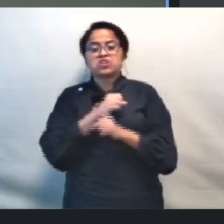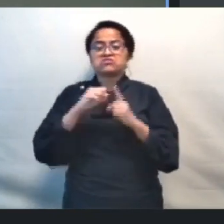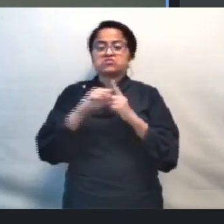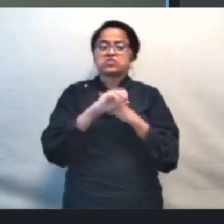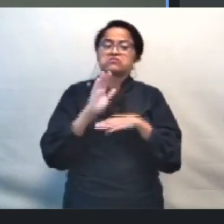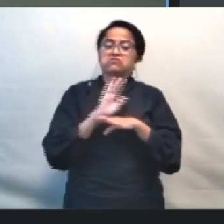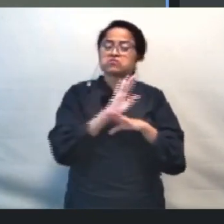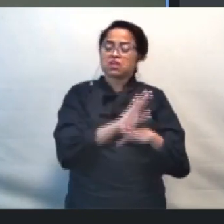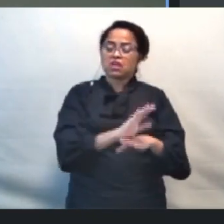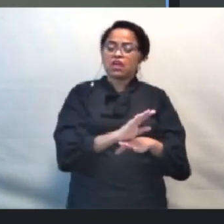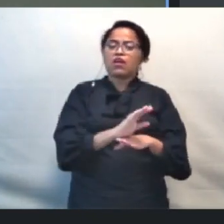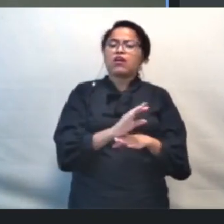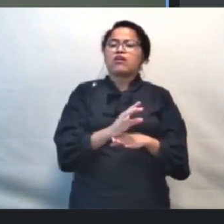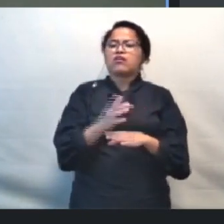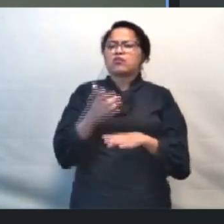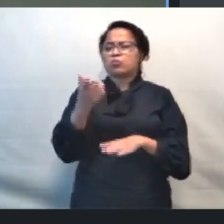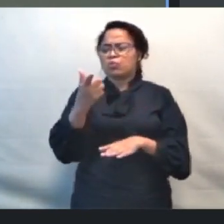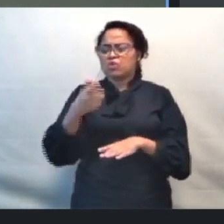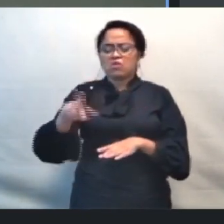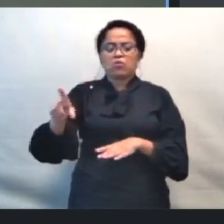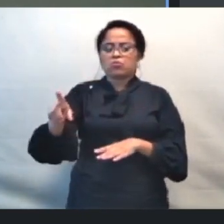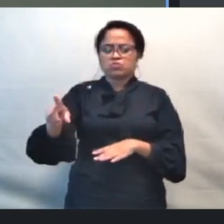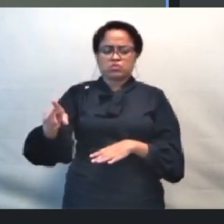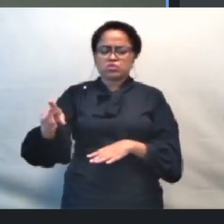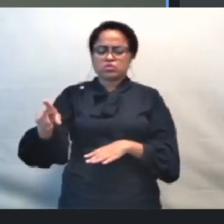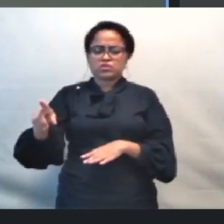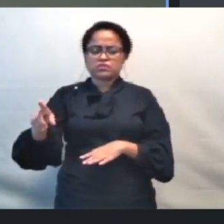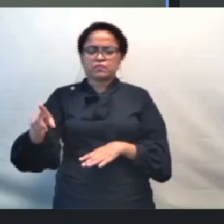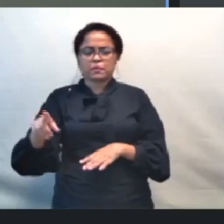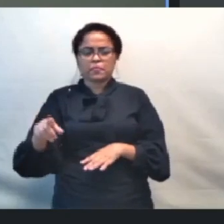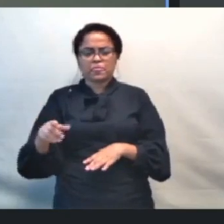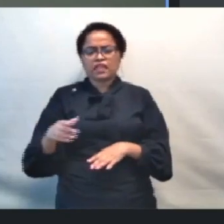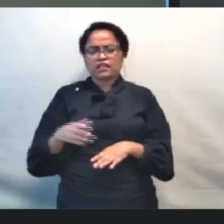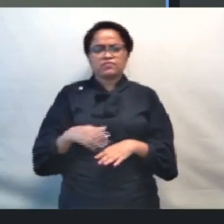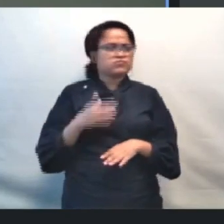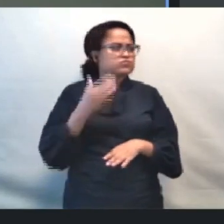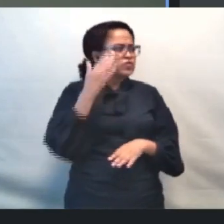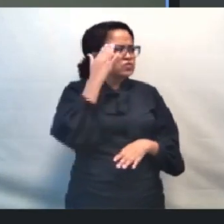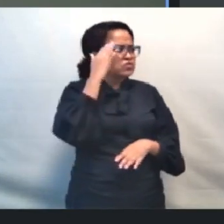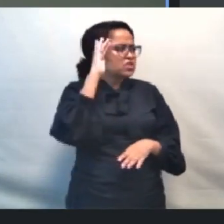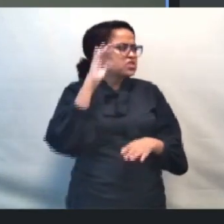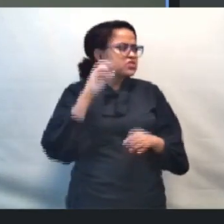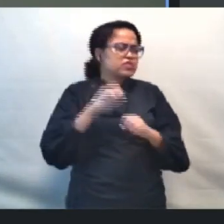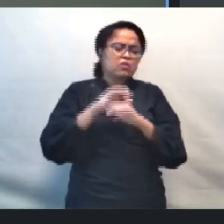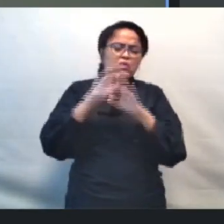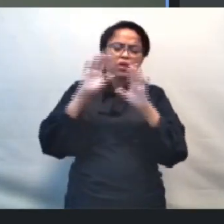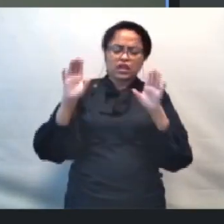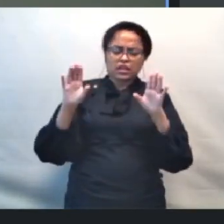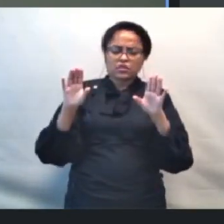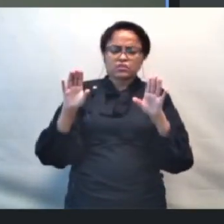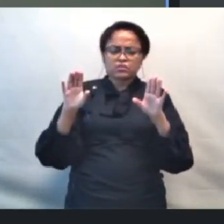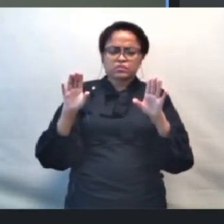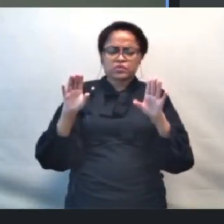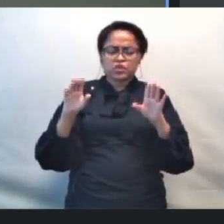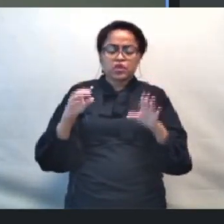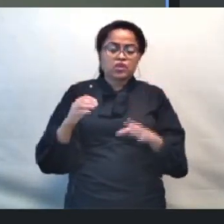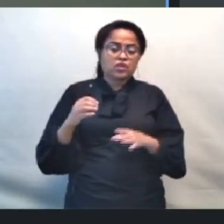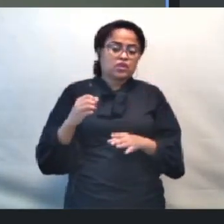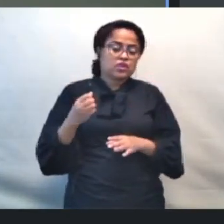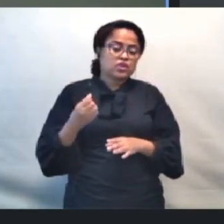entre outros. Então, não sei se ficou claro, então, resumindo, R$ 593 milhões de